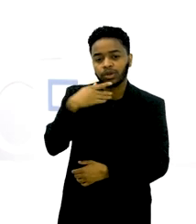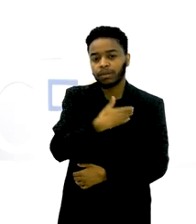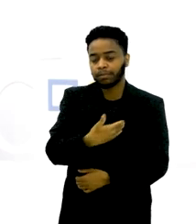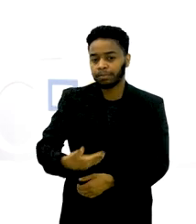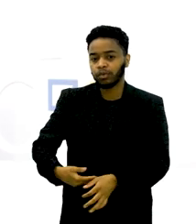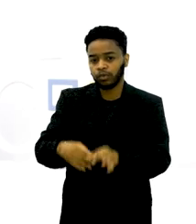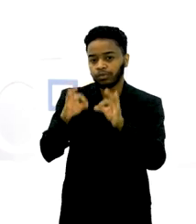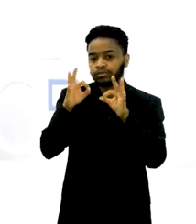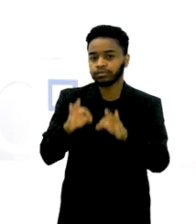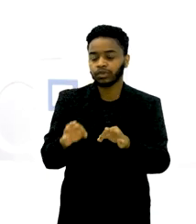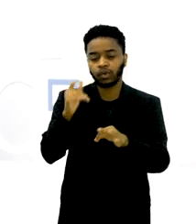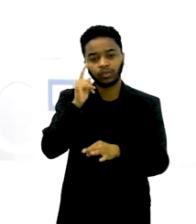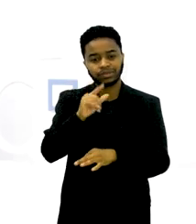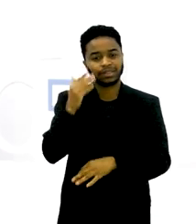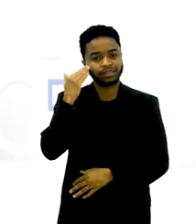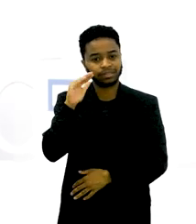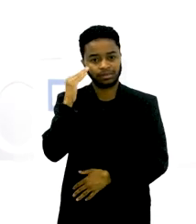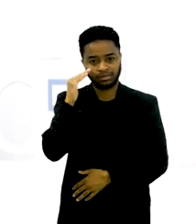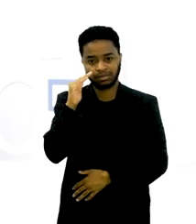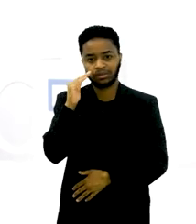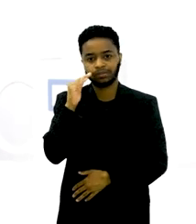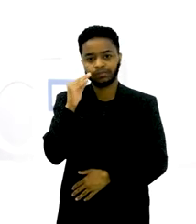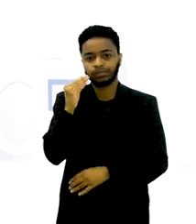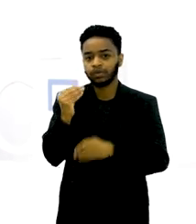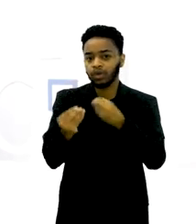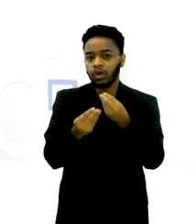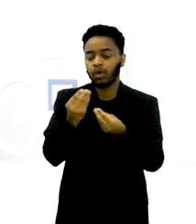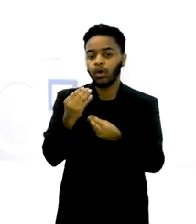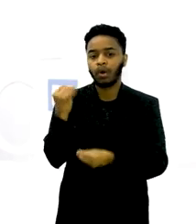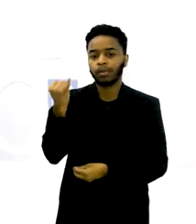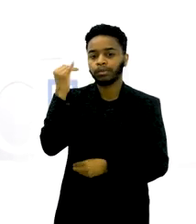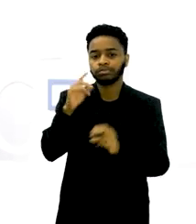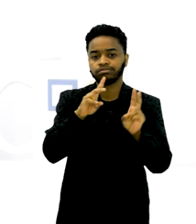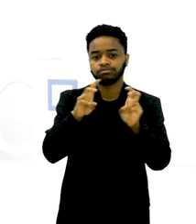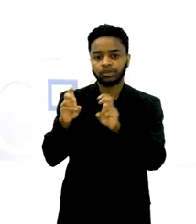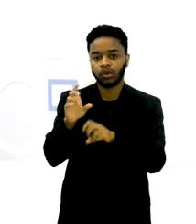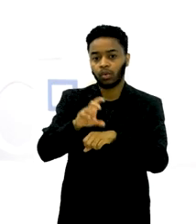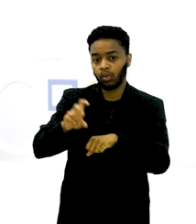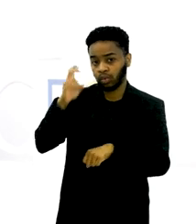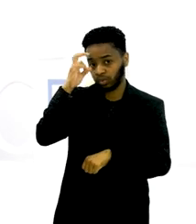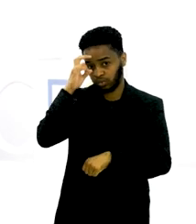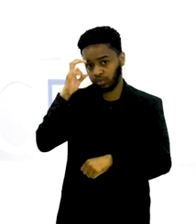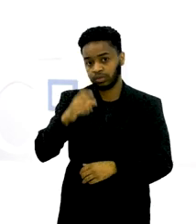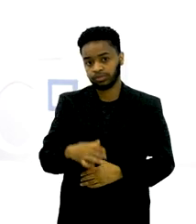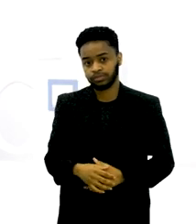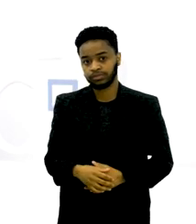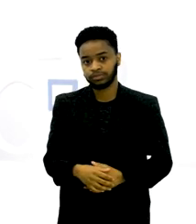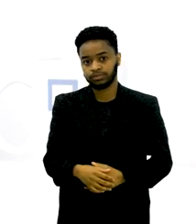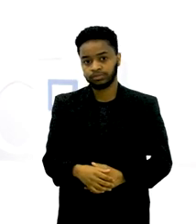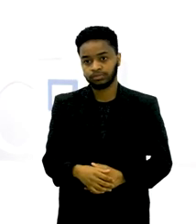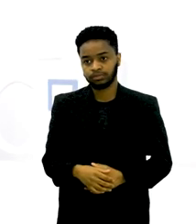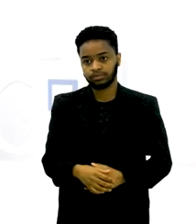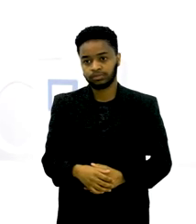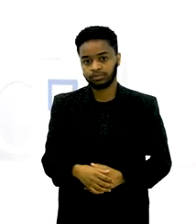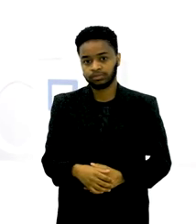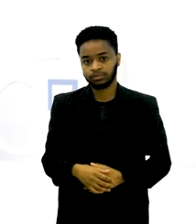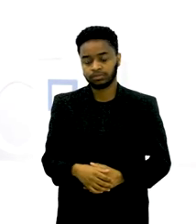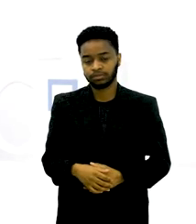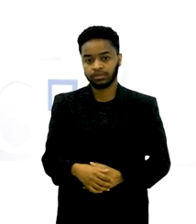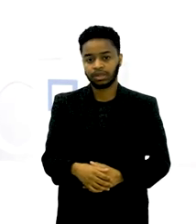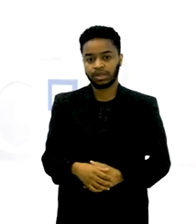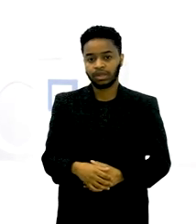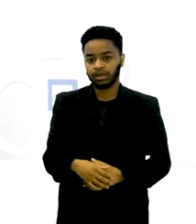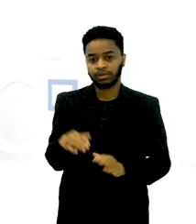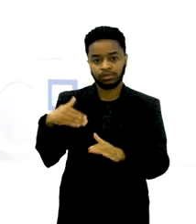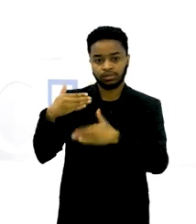política pública que entenda e a as dimensões da cultura eh para Além da questão